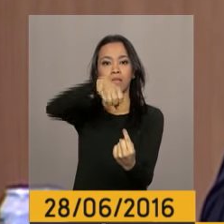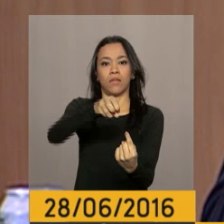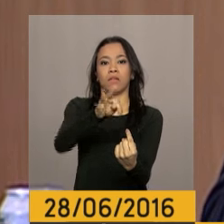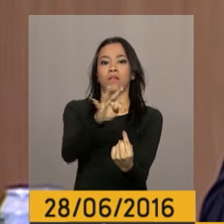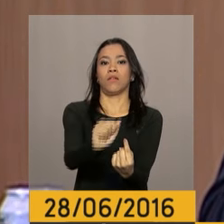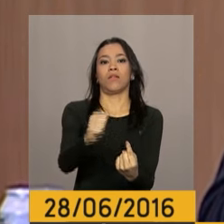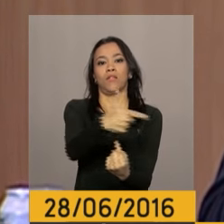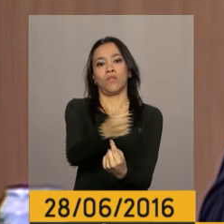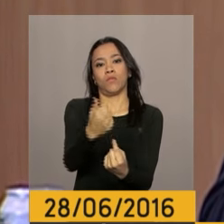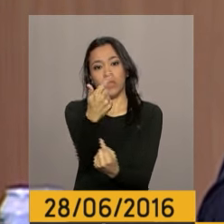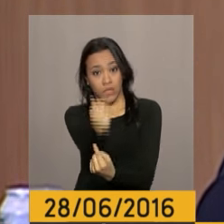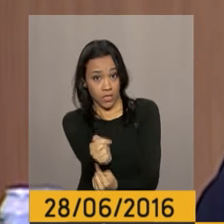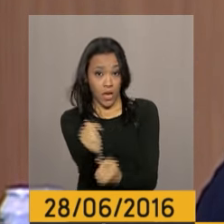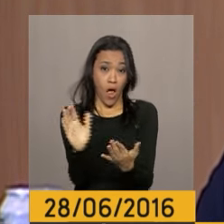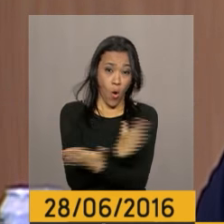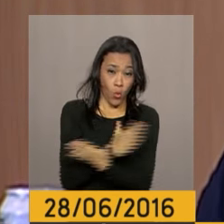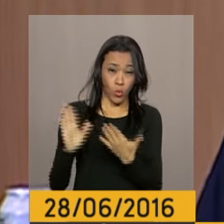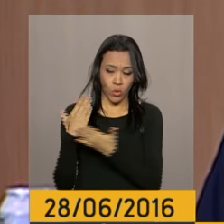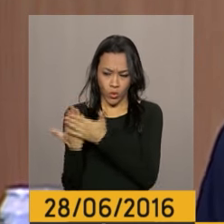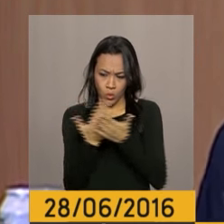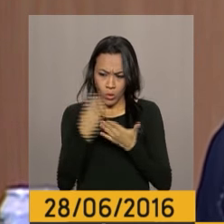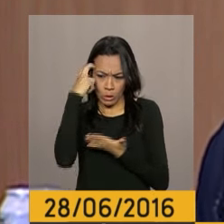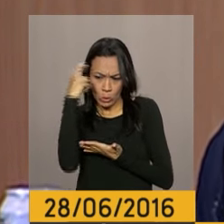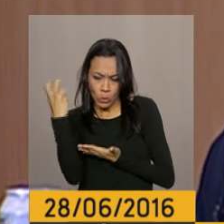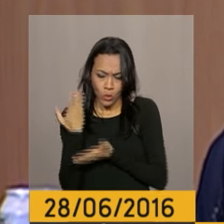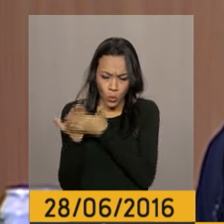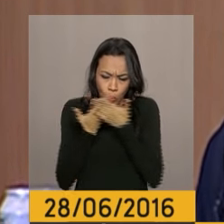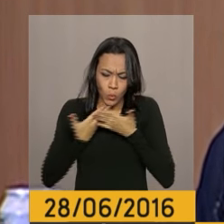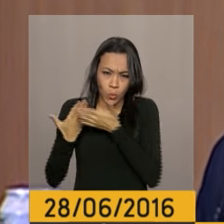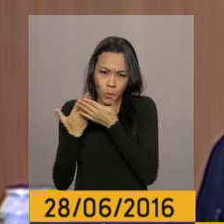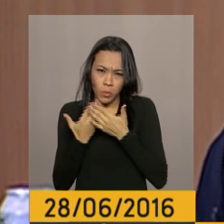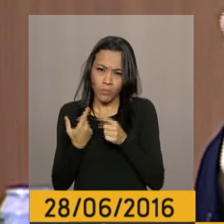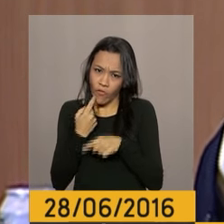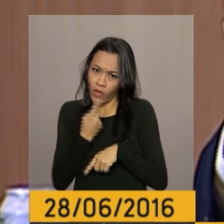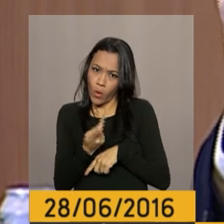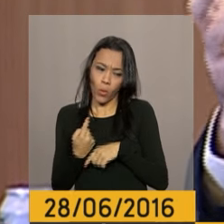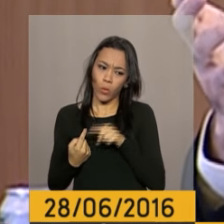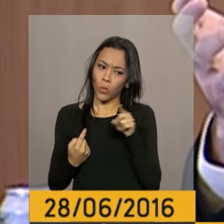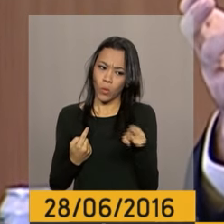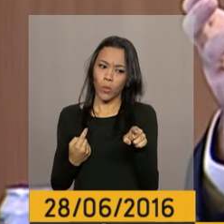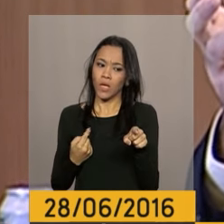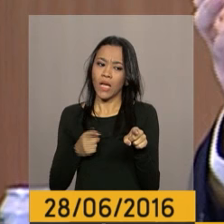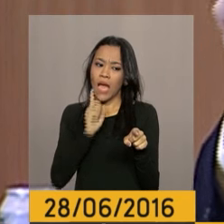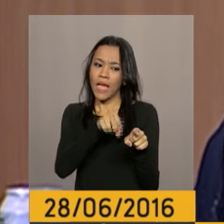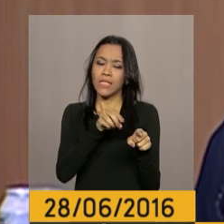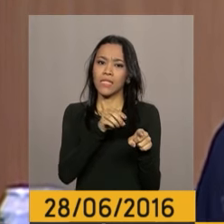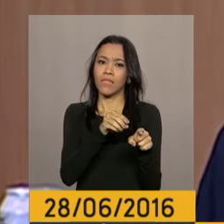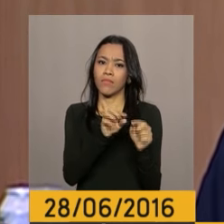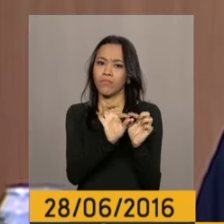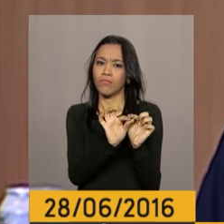Alguns analistas acreditam que a projeção pode não ser a projeção exata do Banco Central.